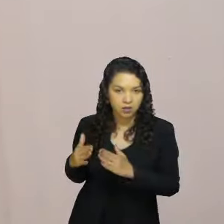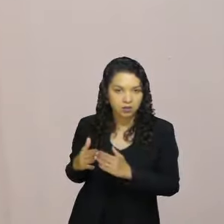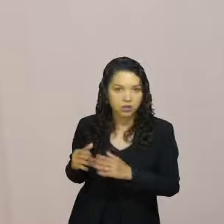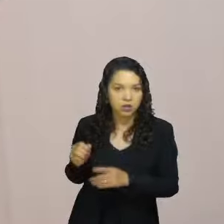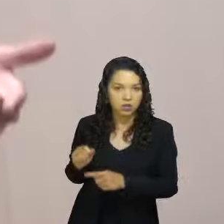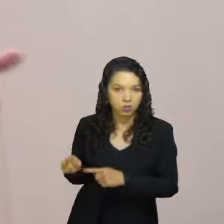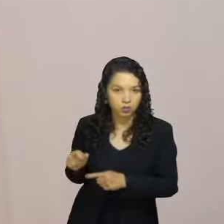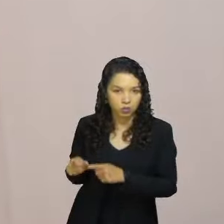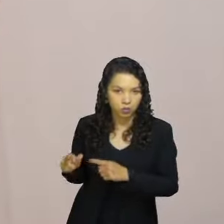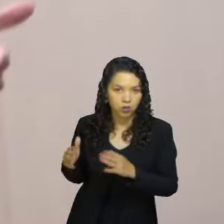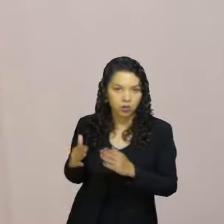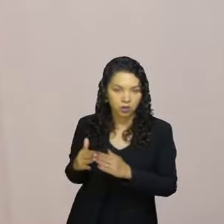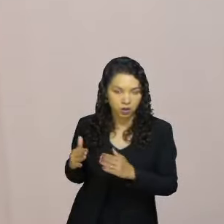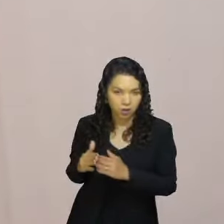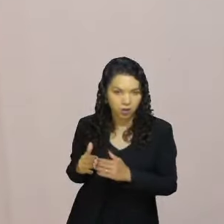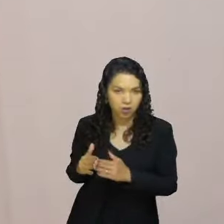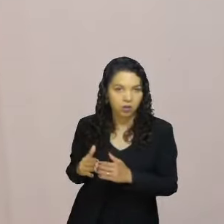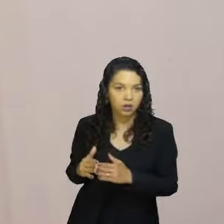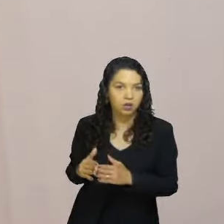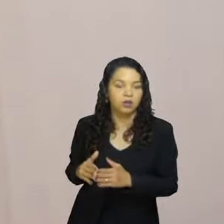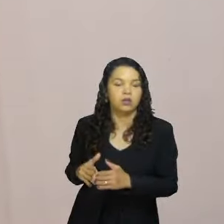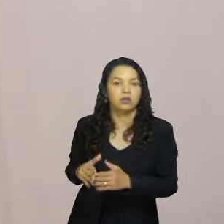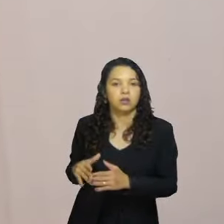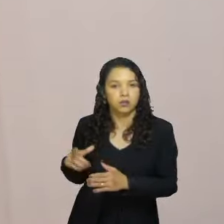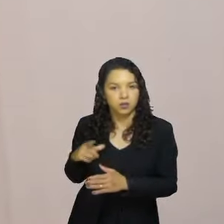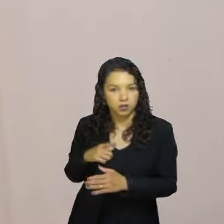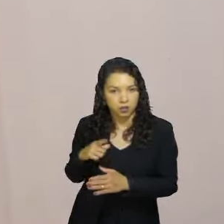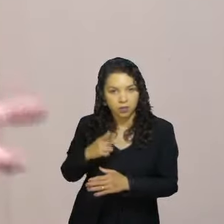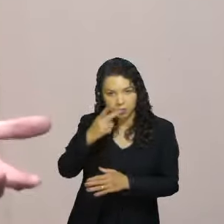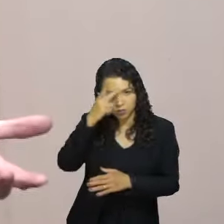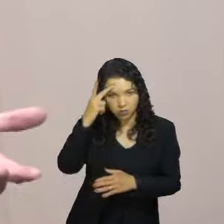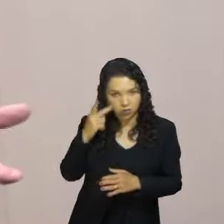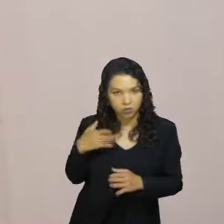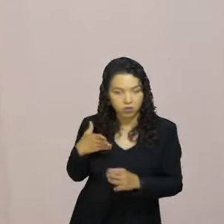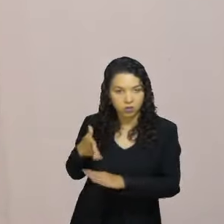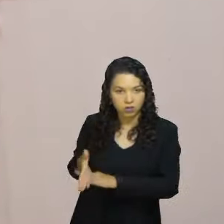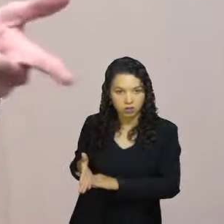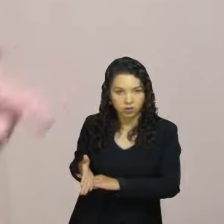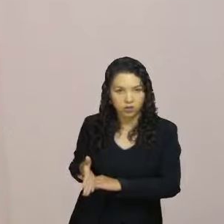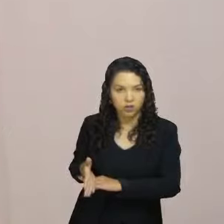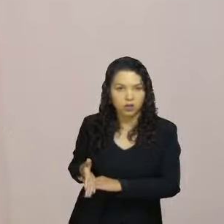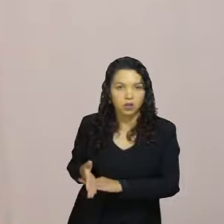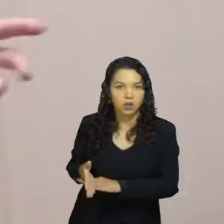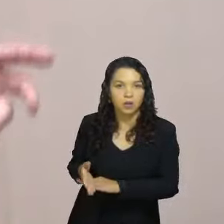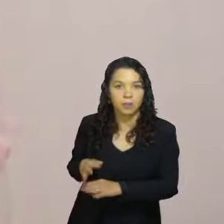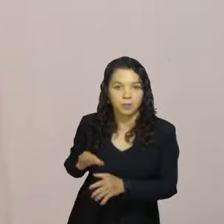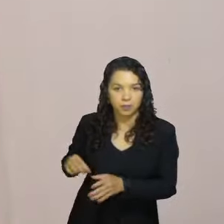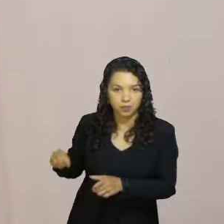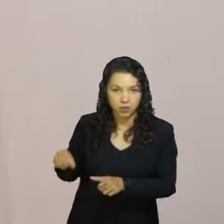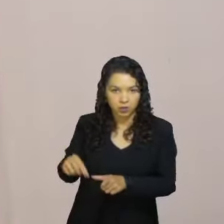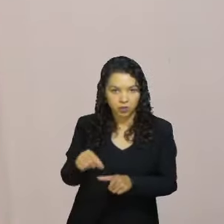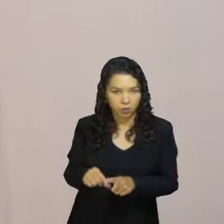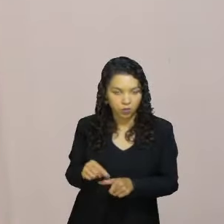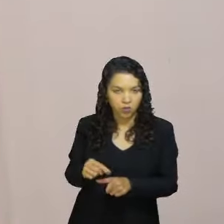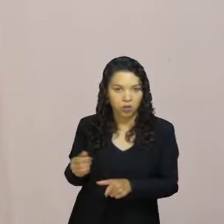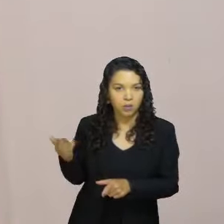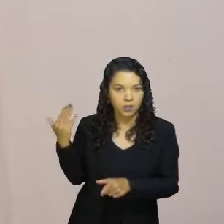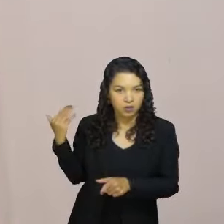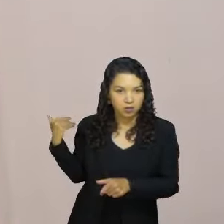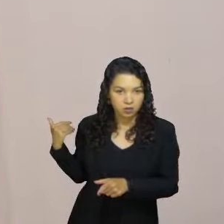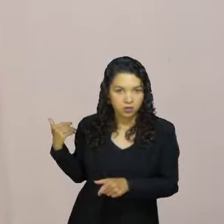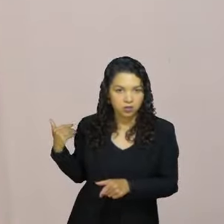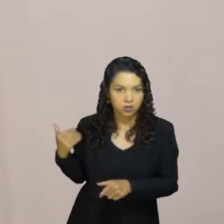na cidade, geravam emprego, geravam renda. Muita gente se divertia, muita gente se divertia. Eu próprio, inclusive, naquela época, o